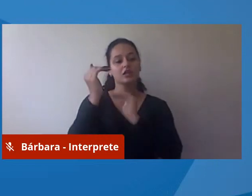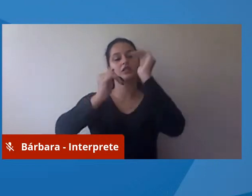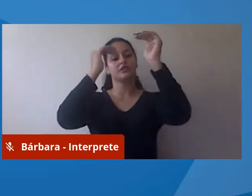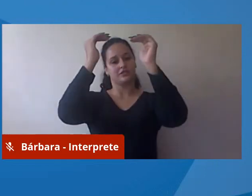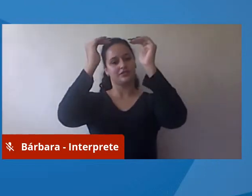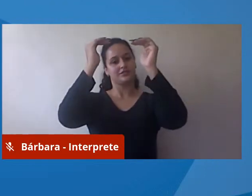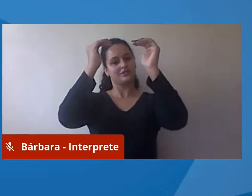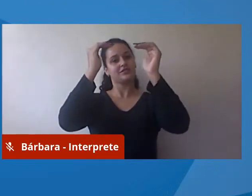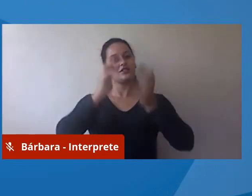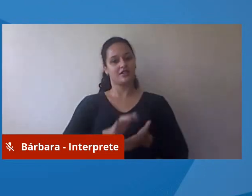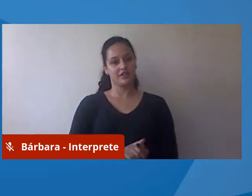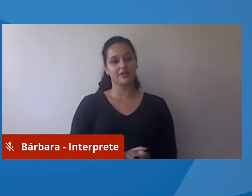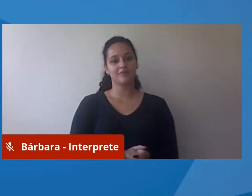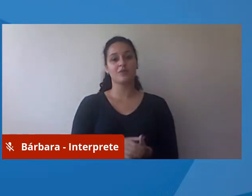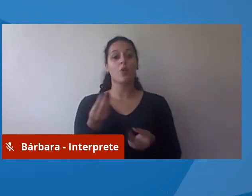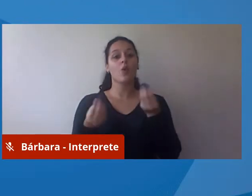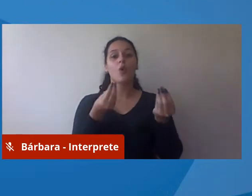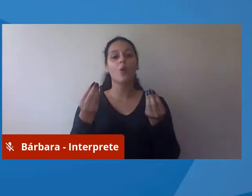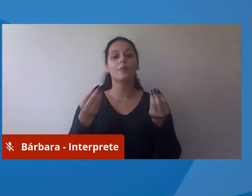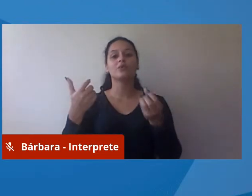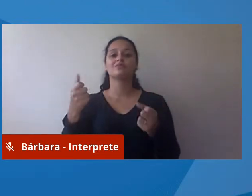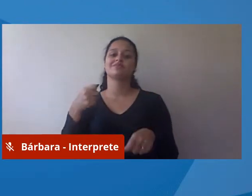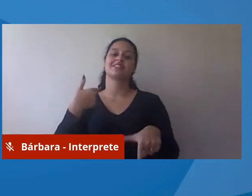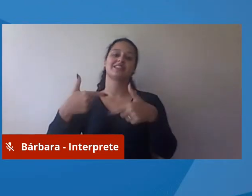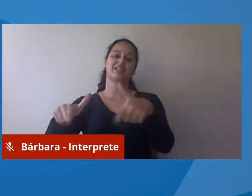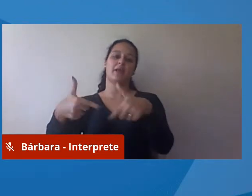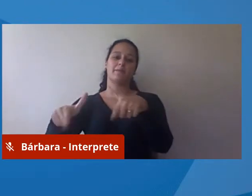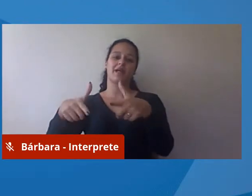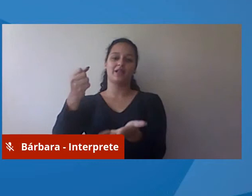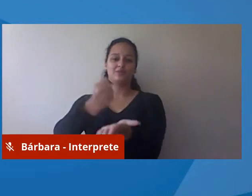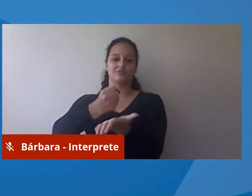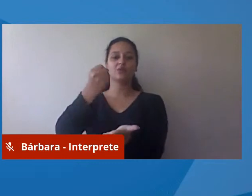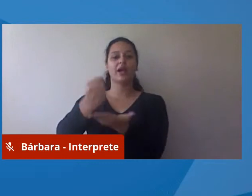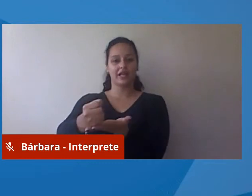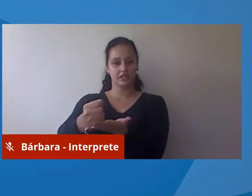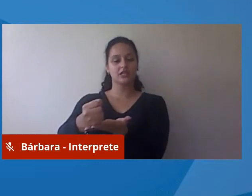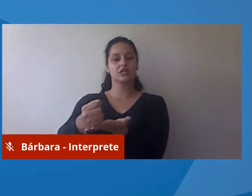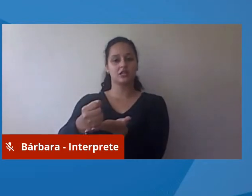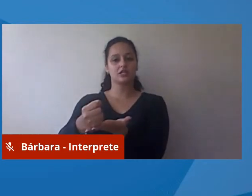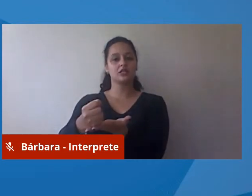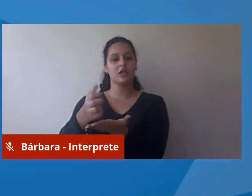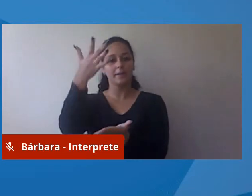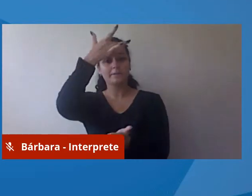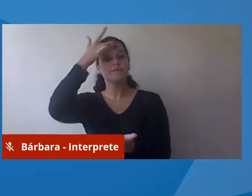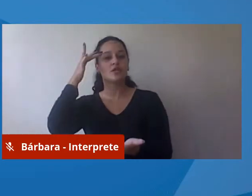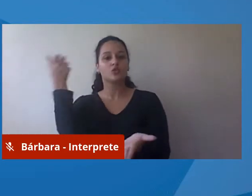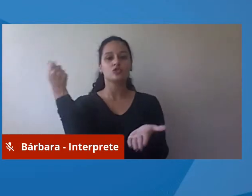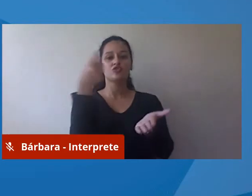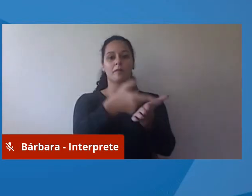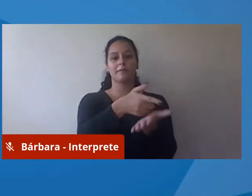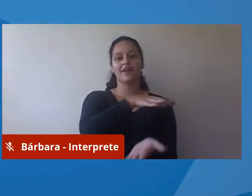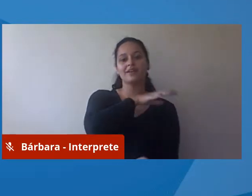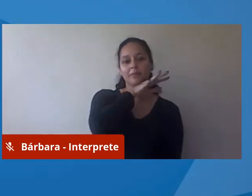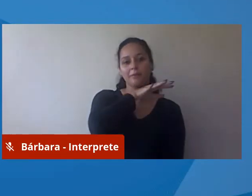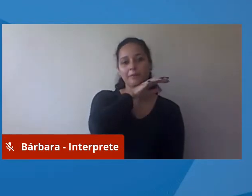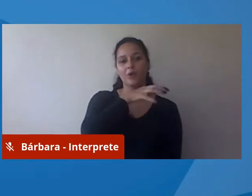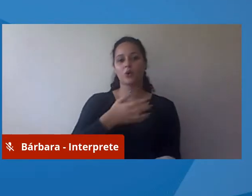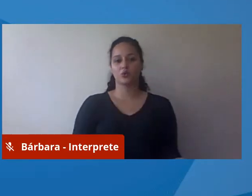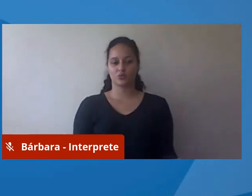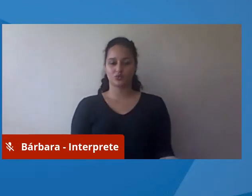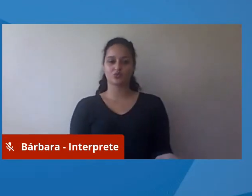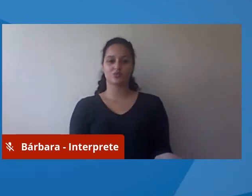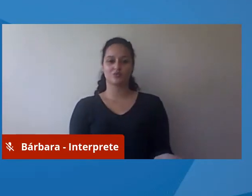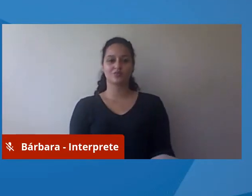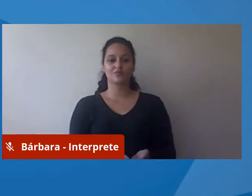de trabalho, mais gente paga impostos, assim por diante. Não se falava de crise da Previdência nos governos do PT, porque simplesmente